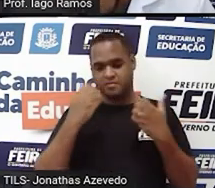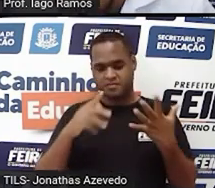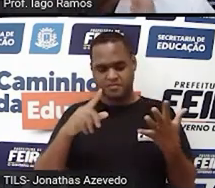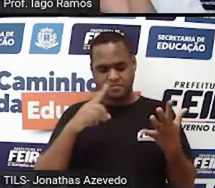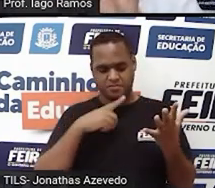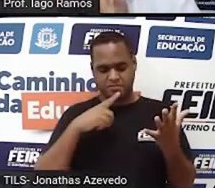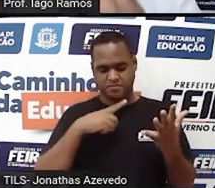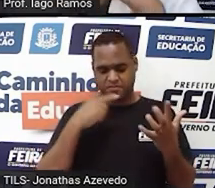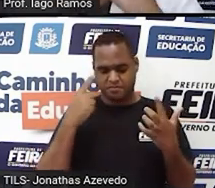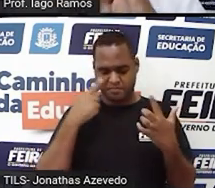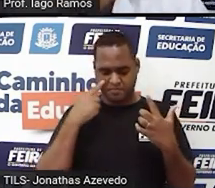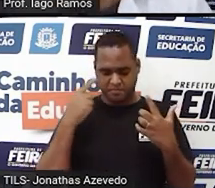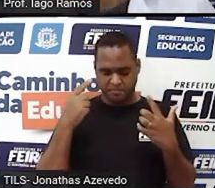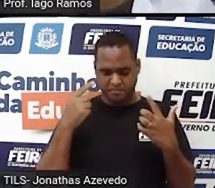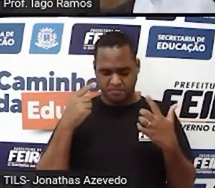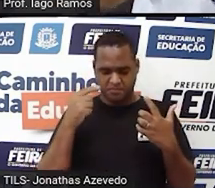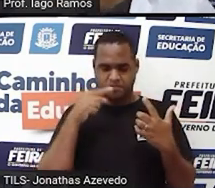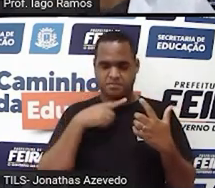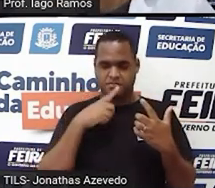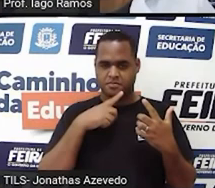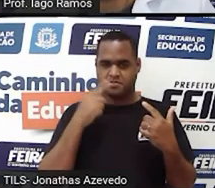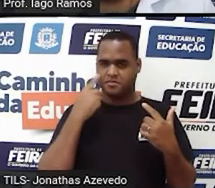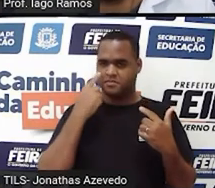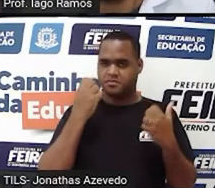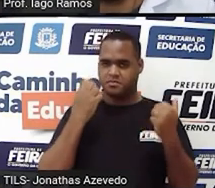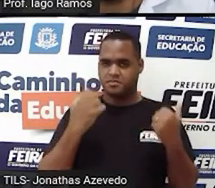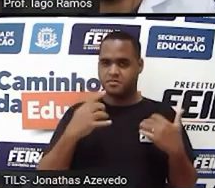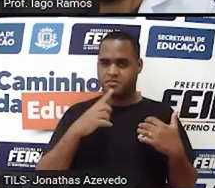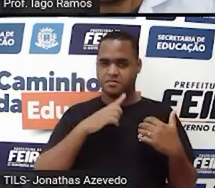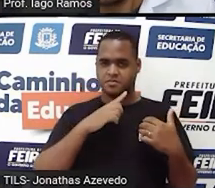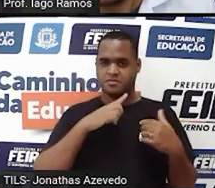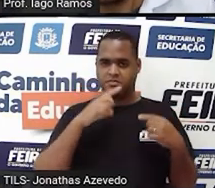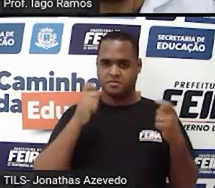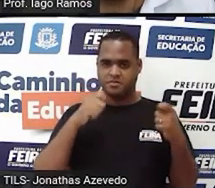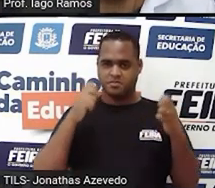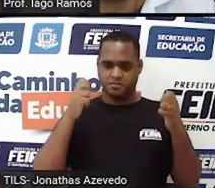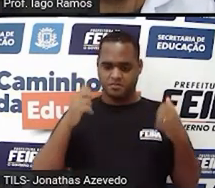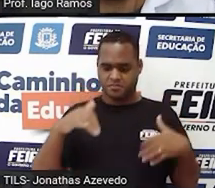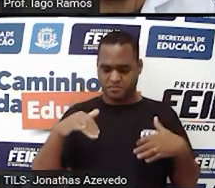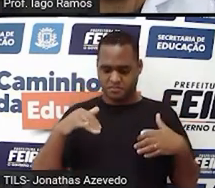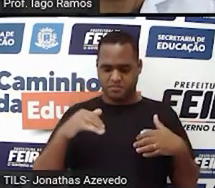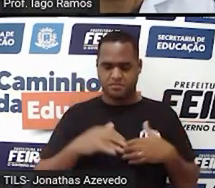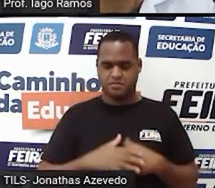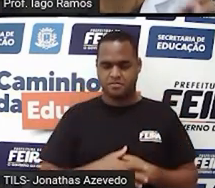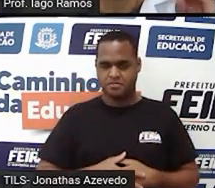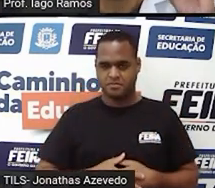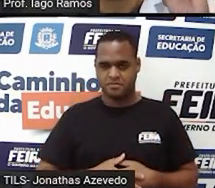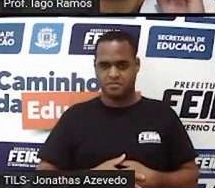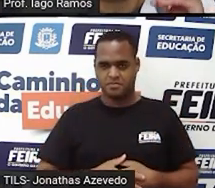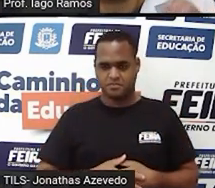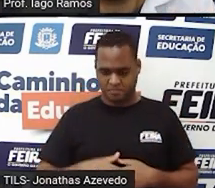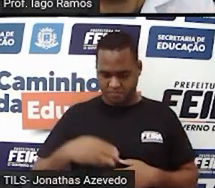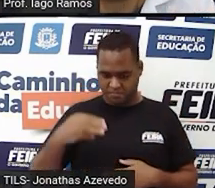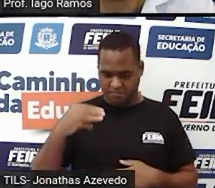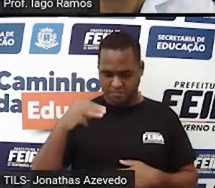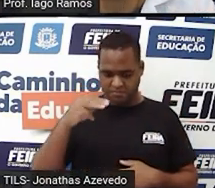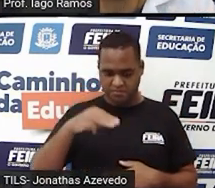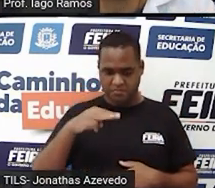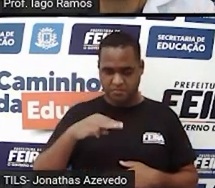tem ali para cada unidade de volume o seu valor por exemplo a quantos metros